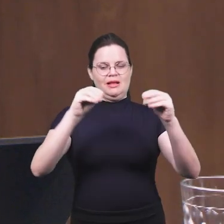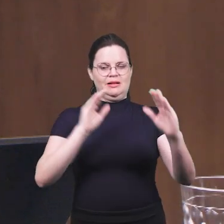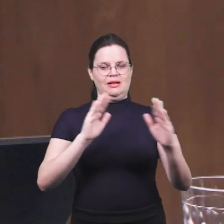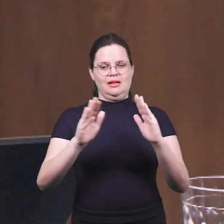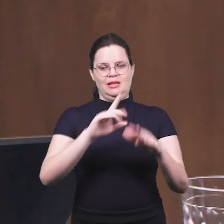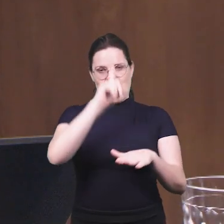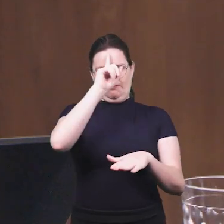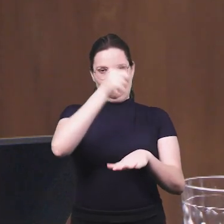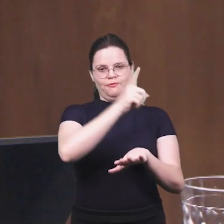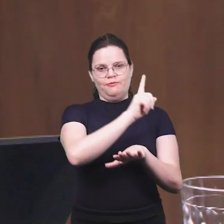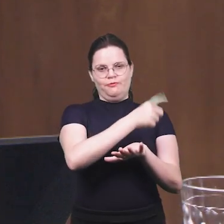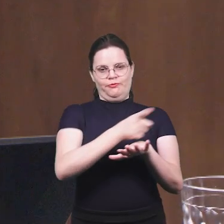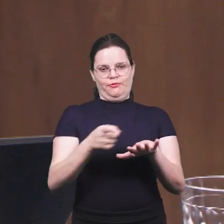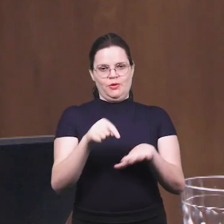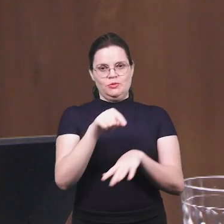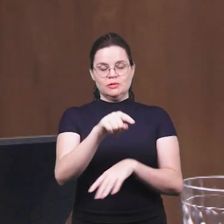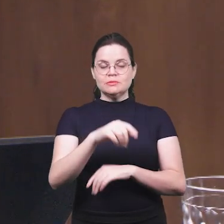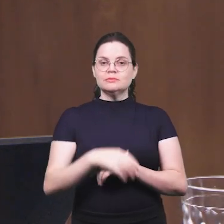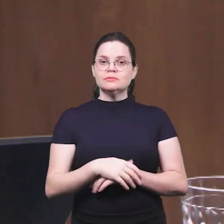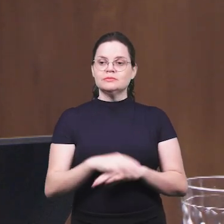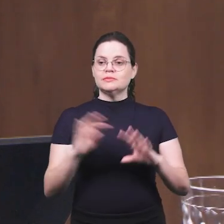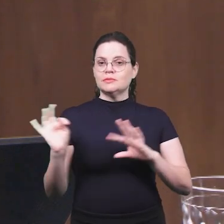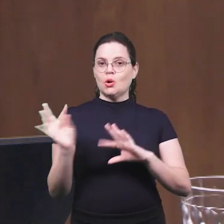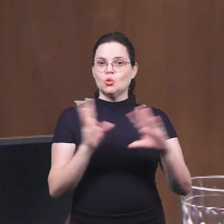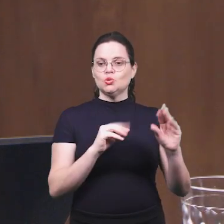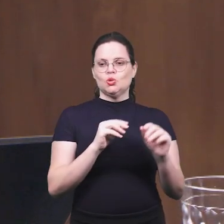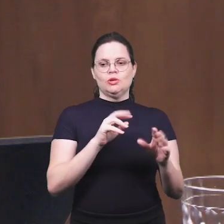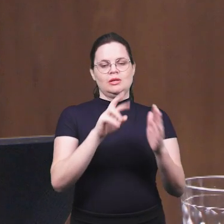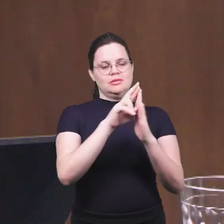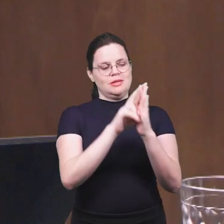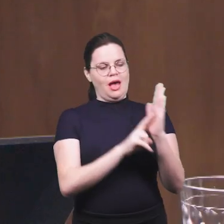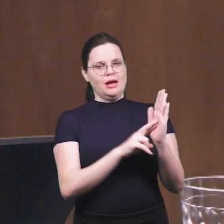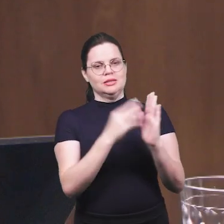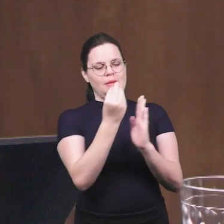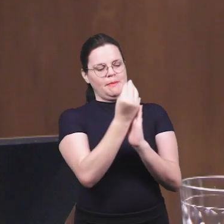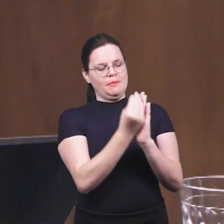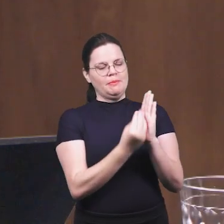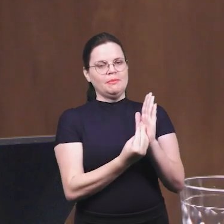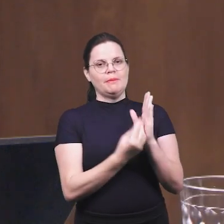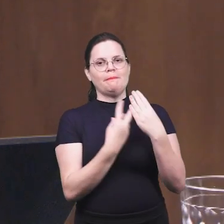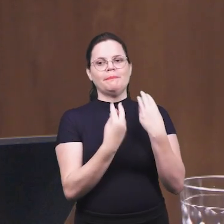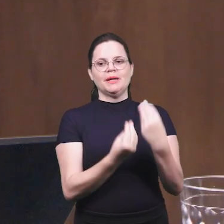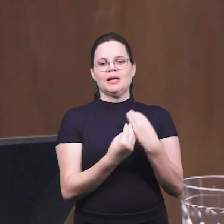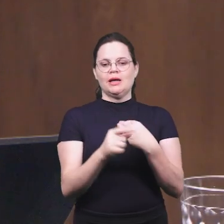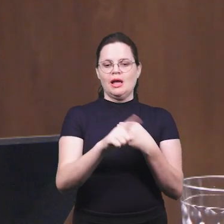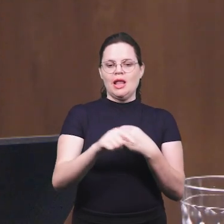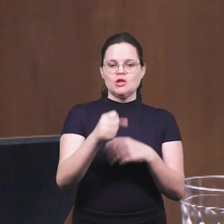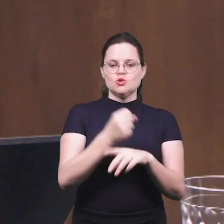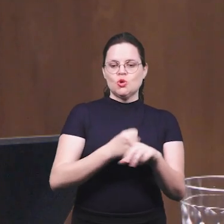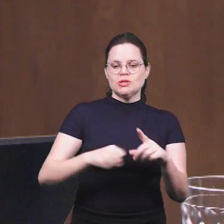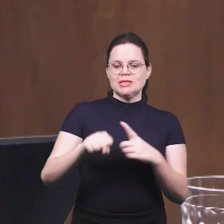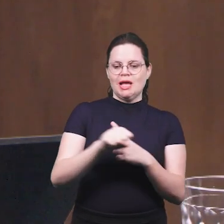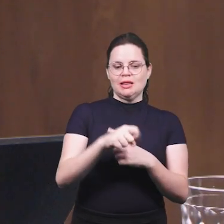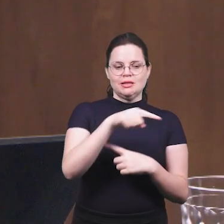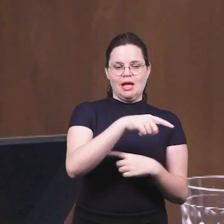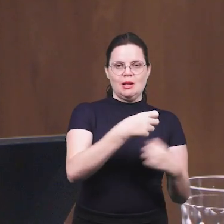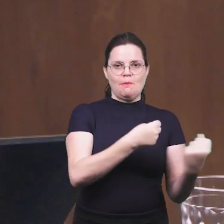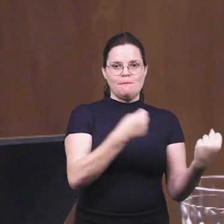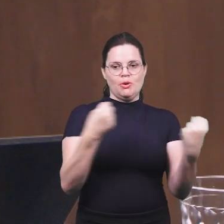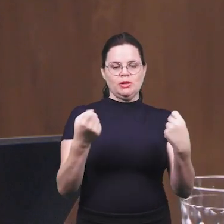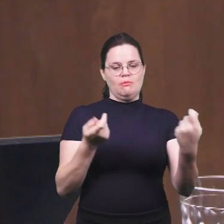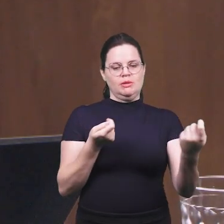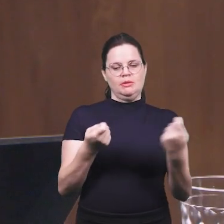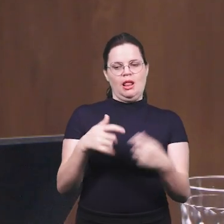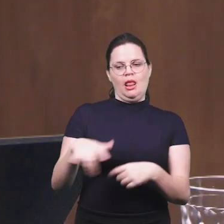né, todos esses dogmas entraram para estabelecer os limites de um poder que